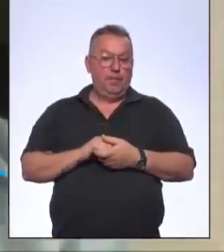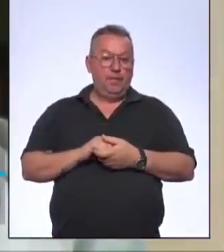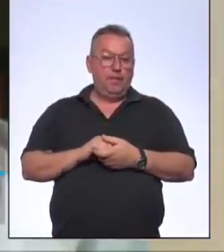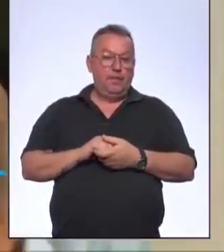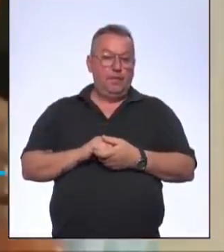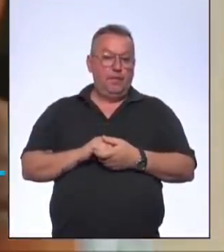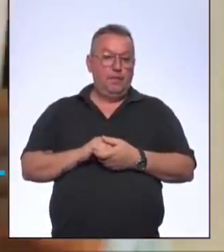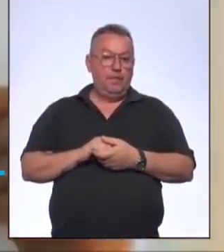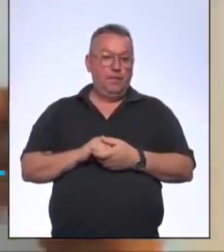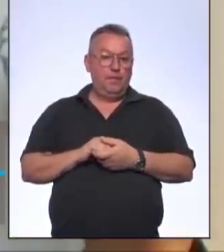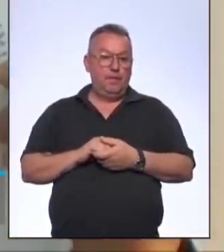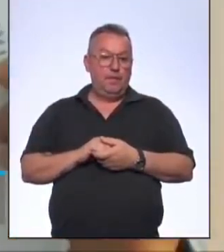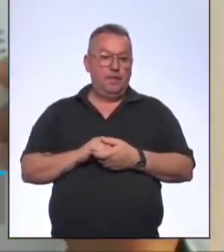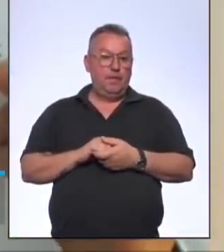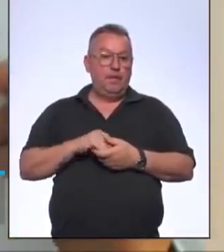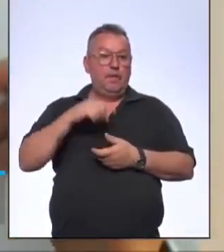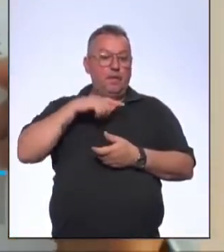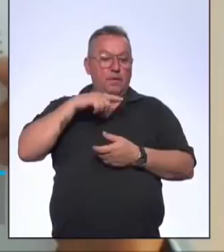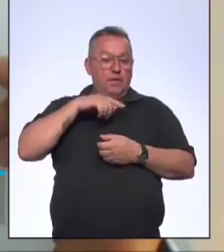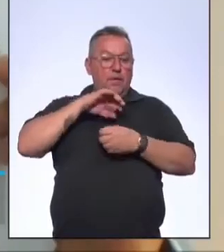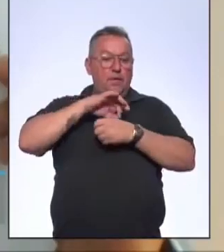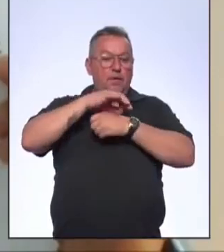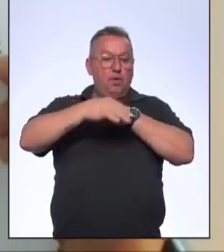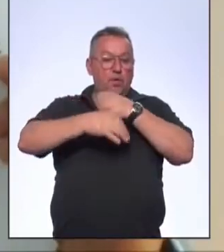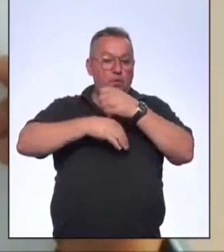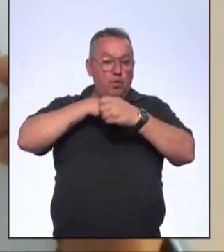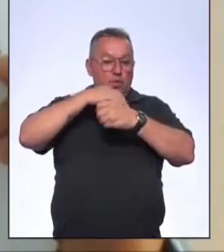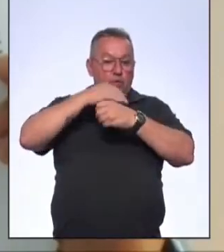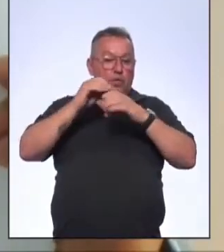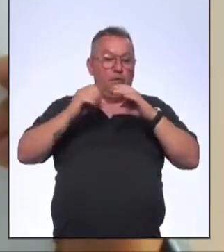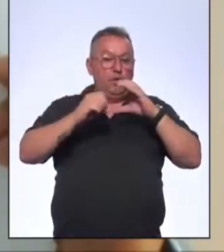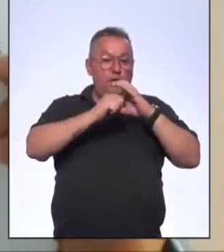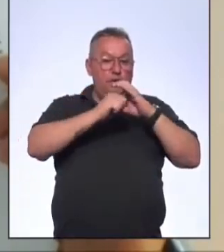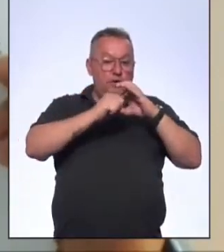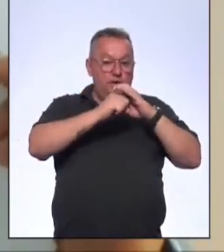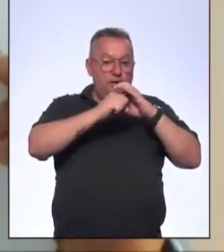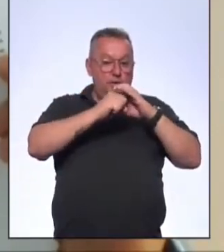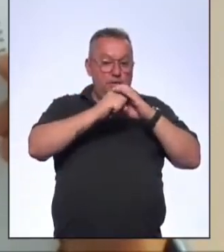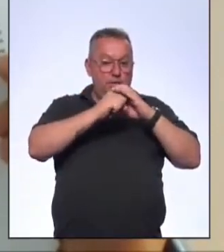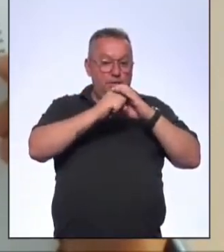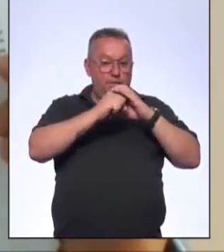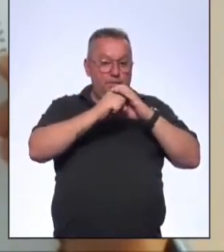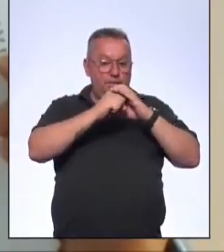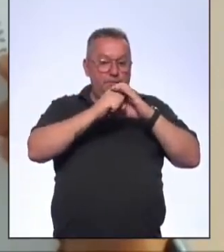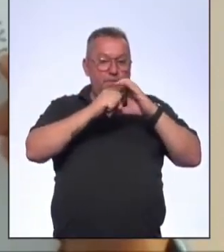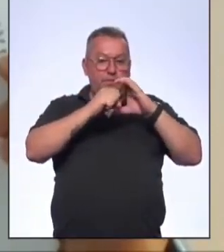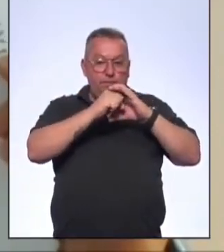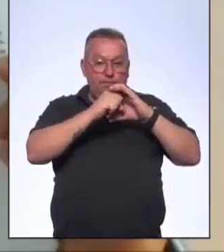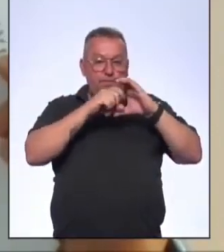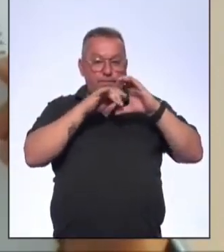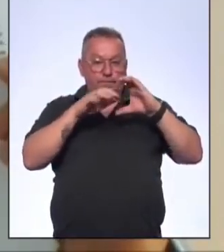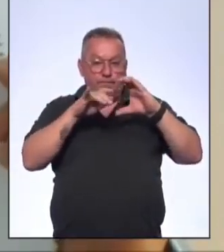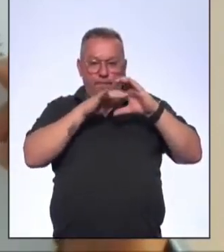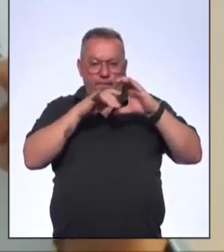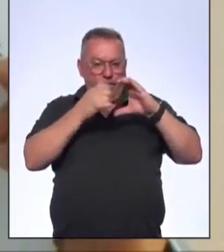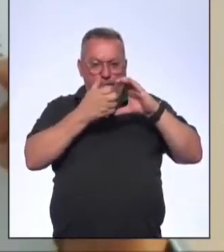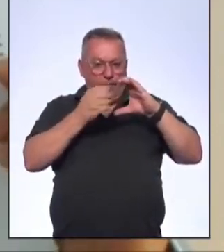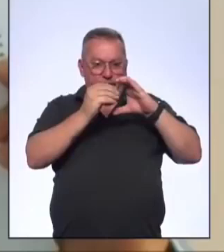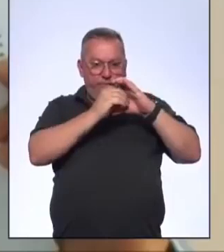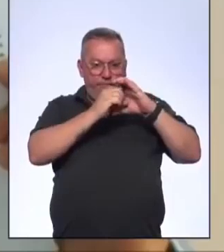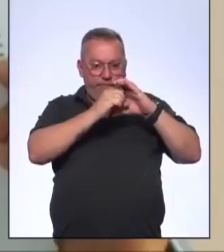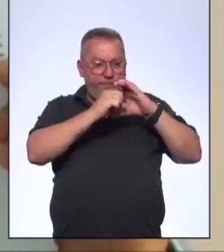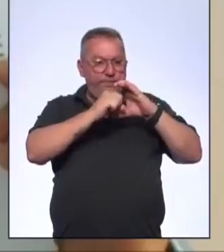só. Então eu tenho o neurônio, isso aqui é uma célula, né? Aqui dentro vai ter núcleo, citoplasma, etc. Tá